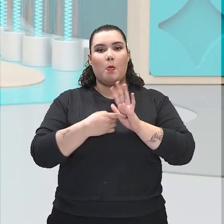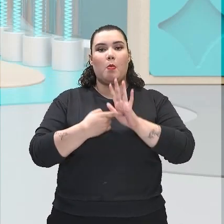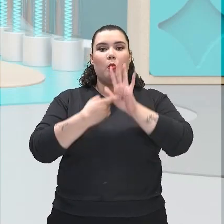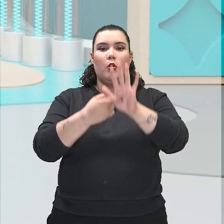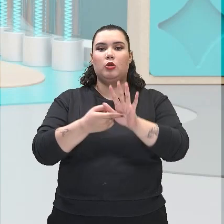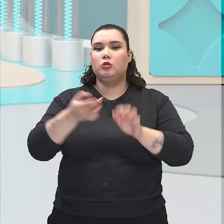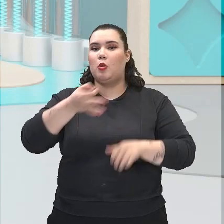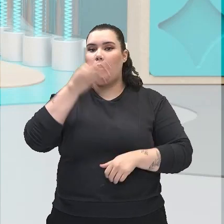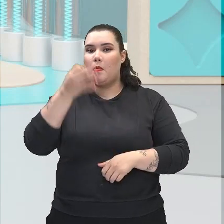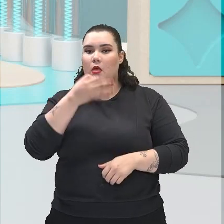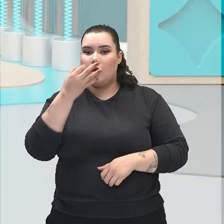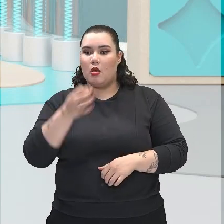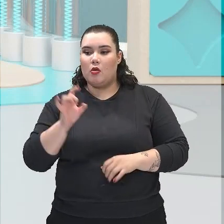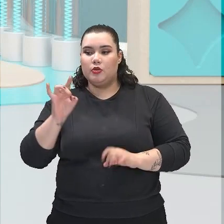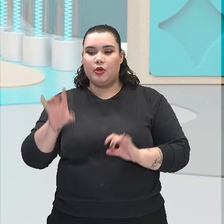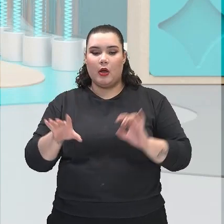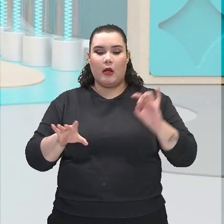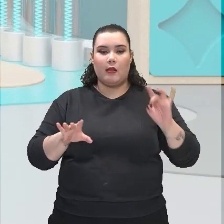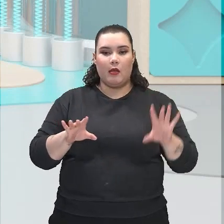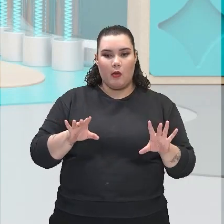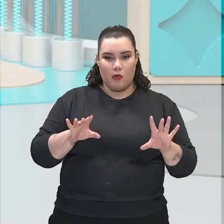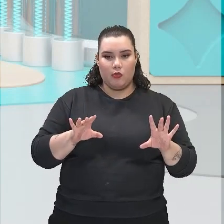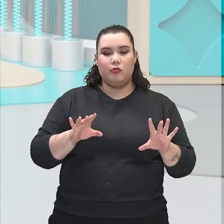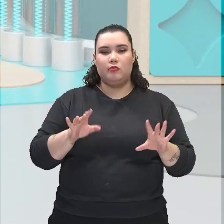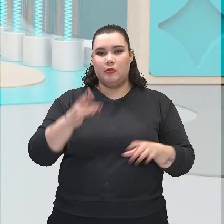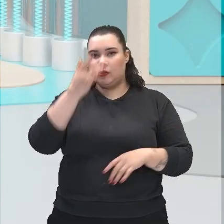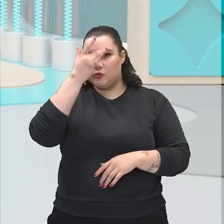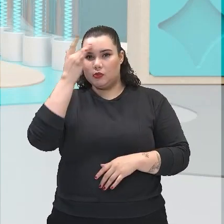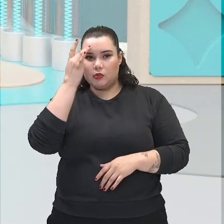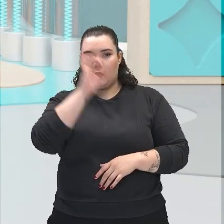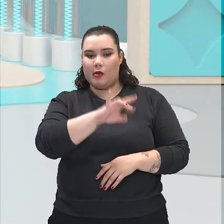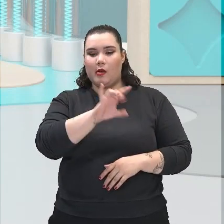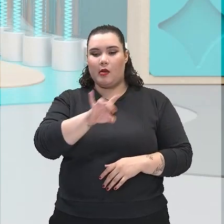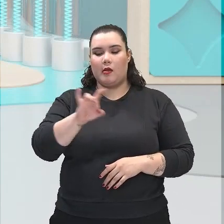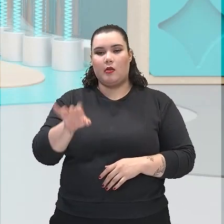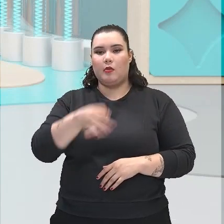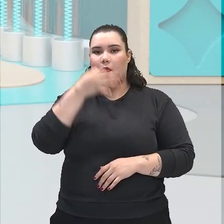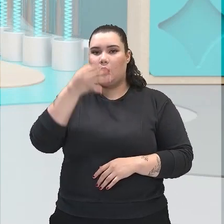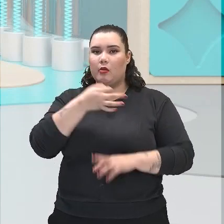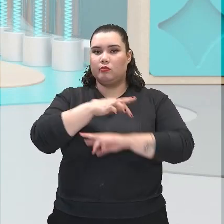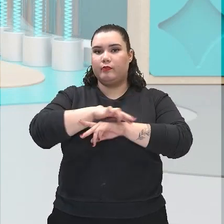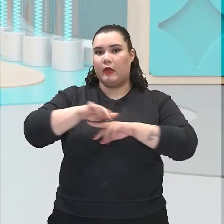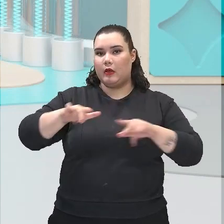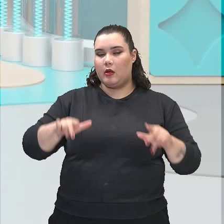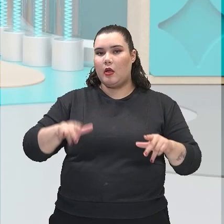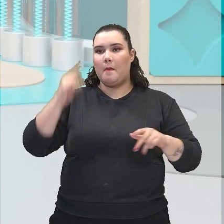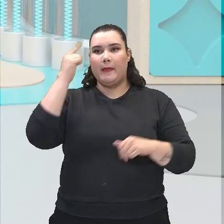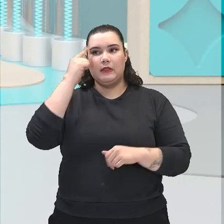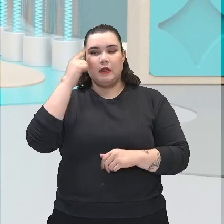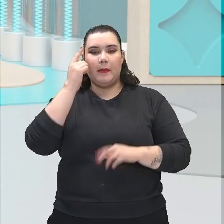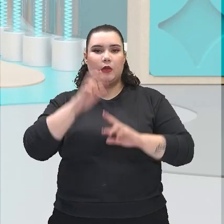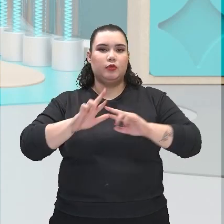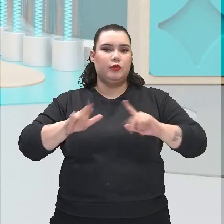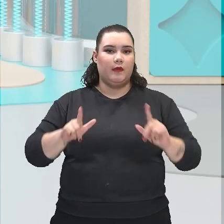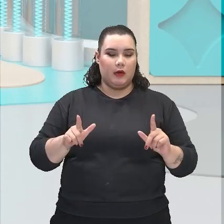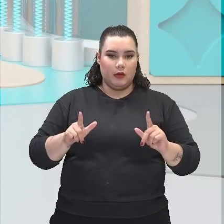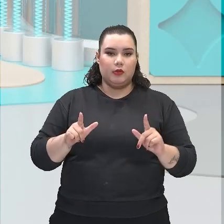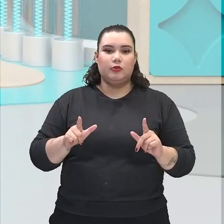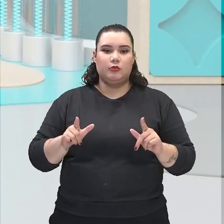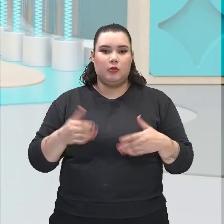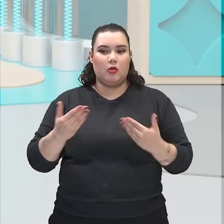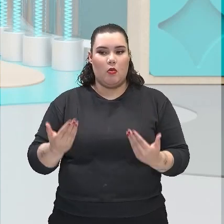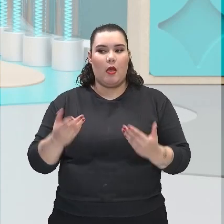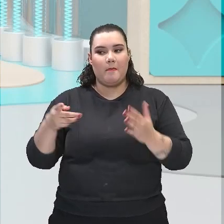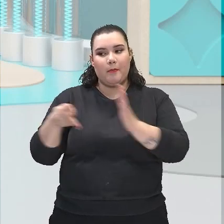de pontos de vista, de ideias diferentes, de formas de pensar diferentes. Então, percebo que ponto de vista é algo muito